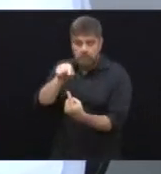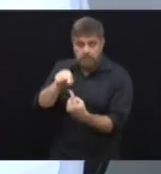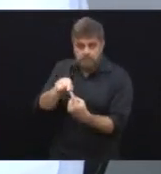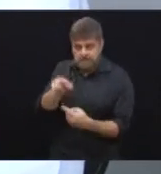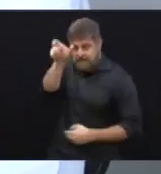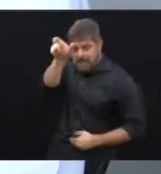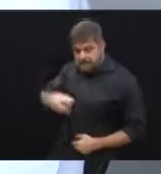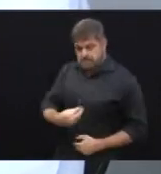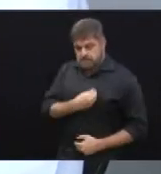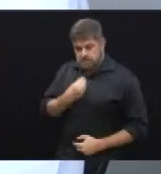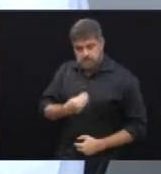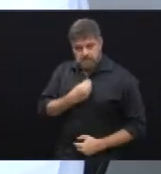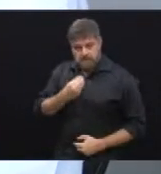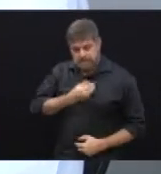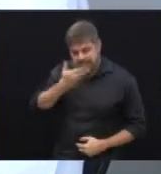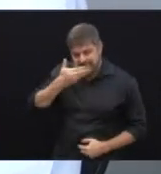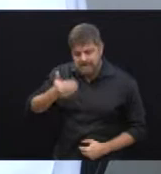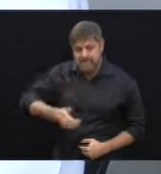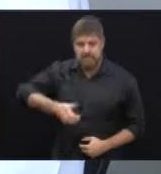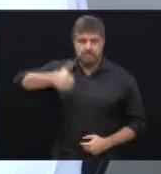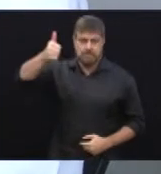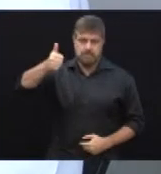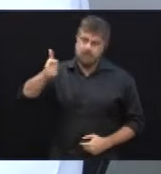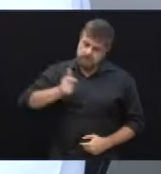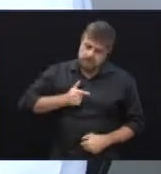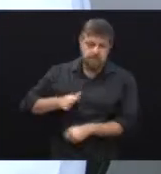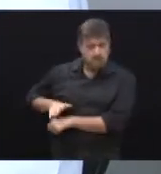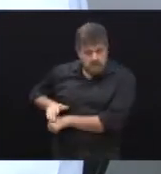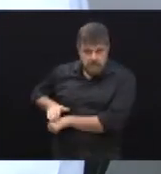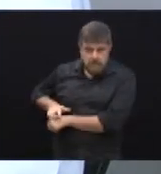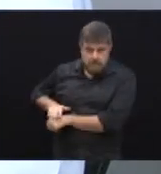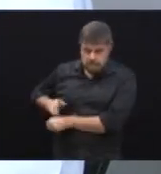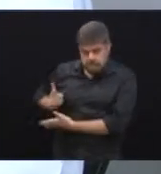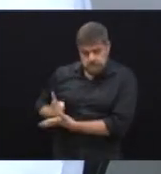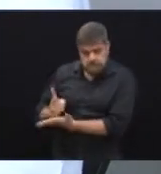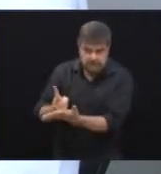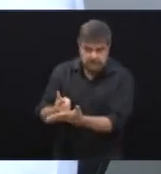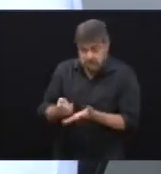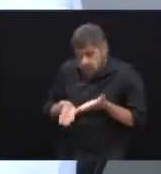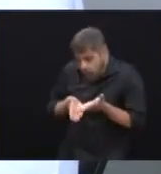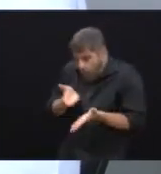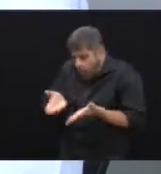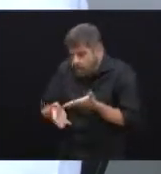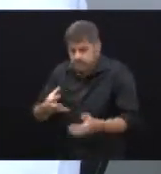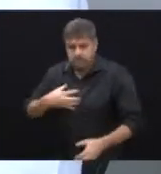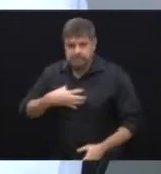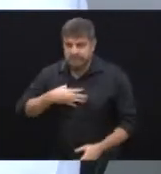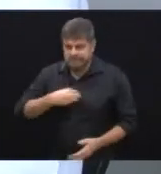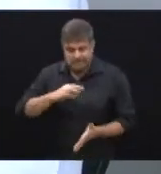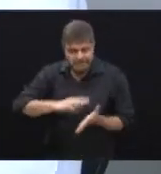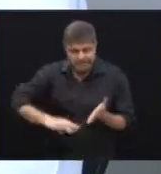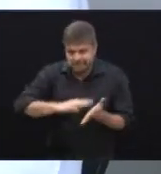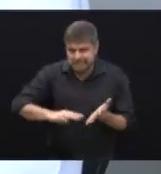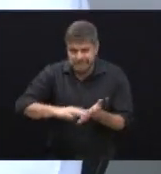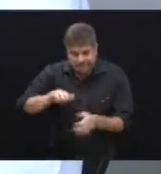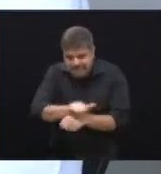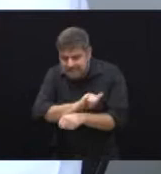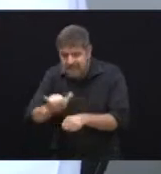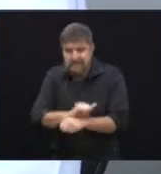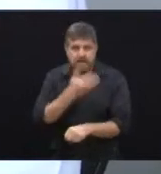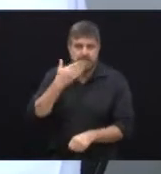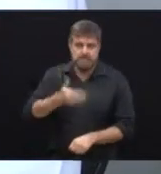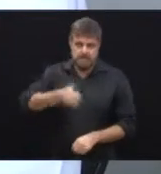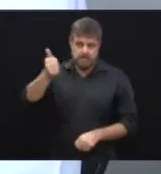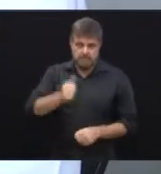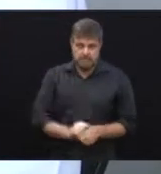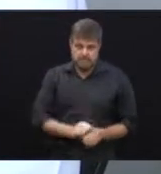né, a melhora de qualidade de vida do paciente que tem a patologia. Você tem que tratar da melhor forma, né? Então,